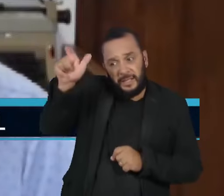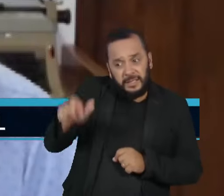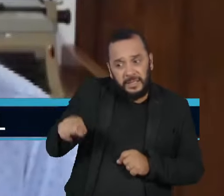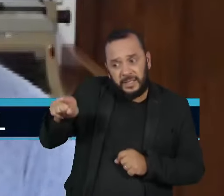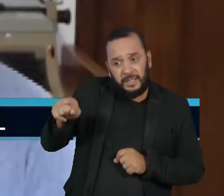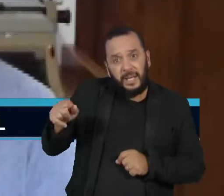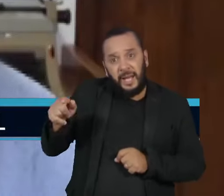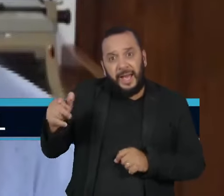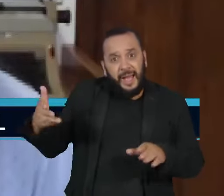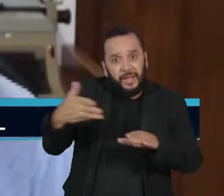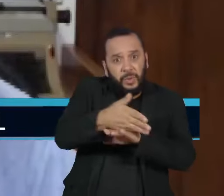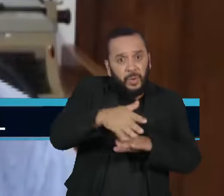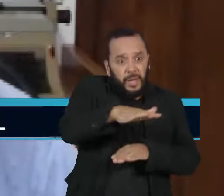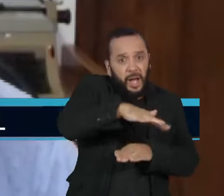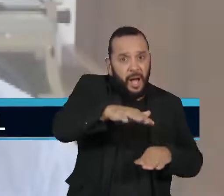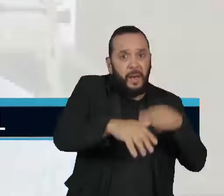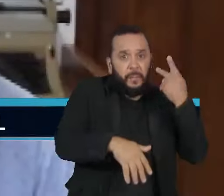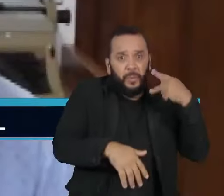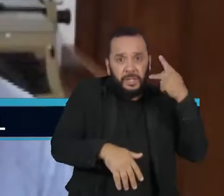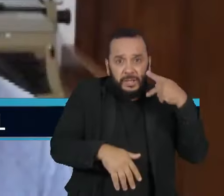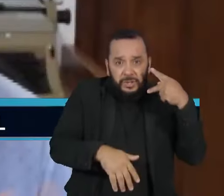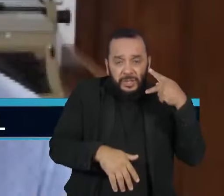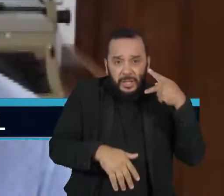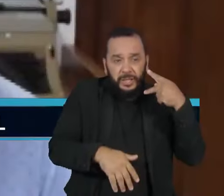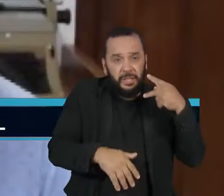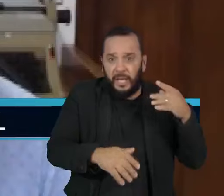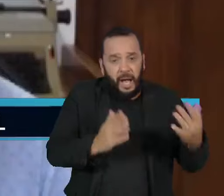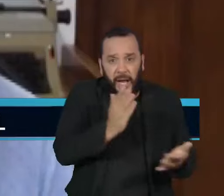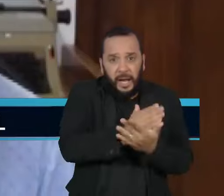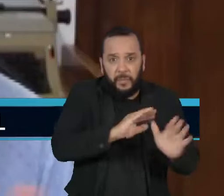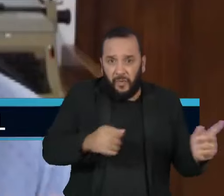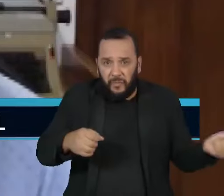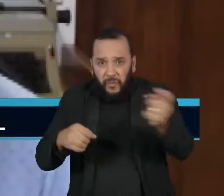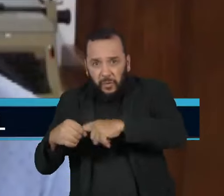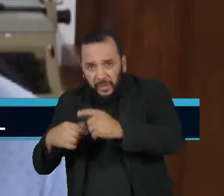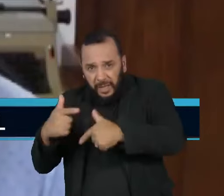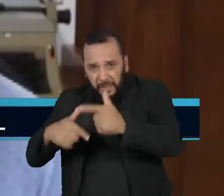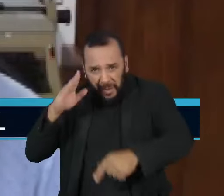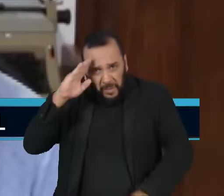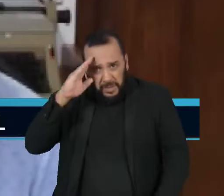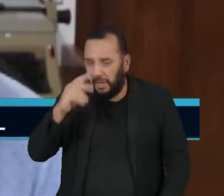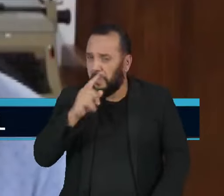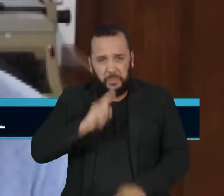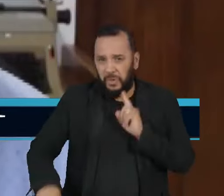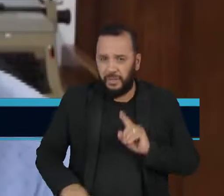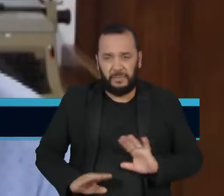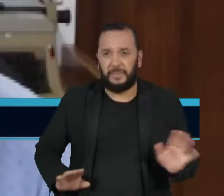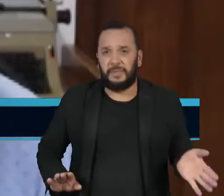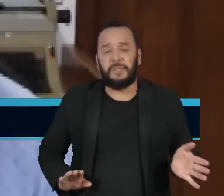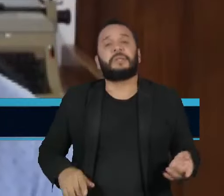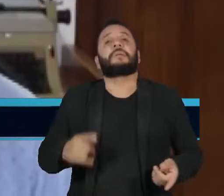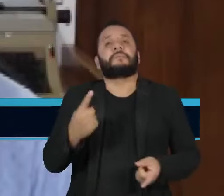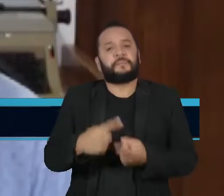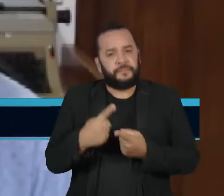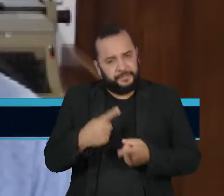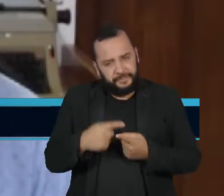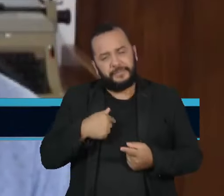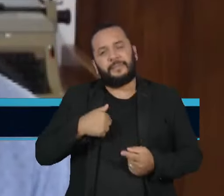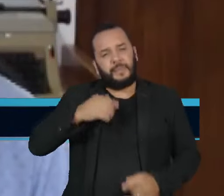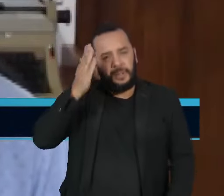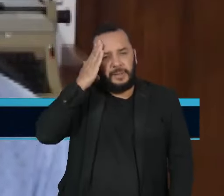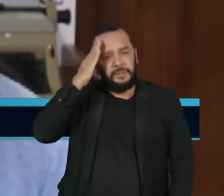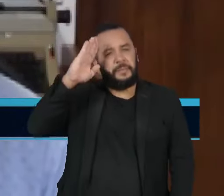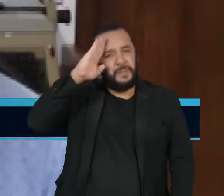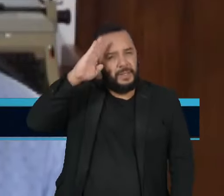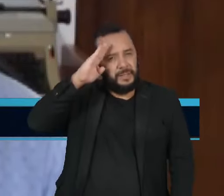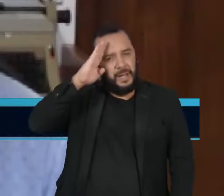para a política voltarem para os quartéis. A participação dos militares na vida política é uma ferida aberta na democracia brasileira,